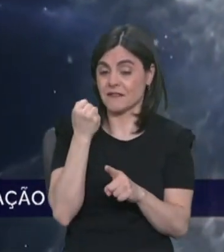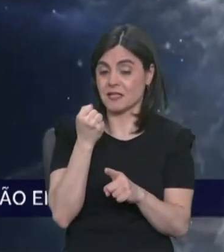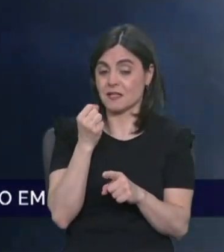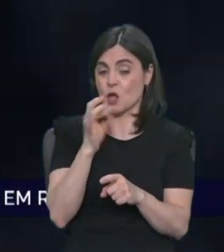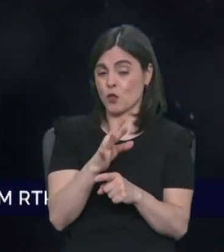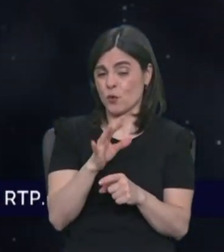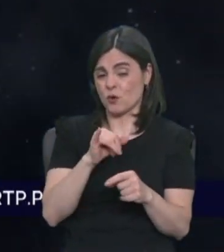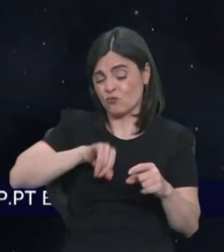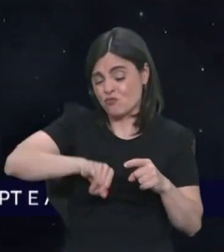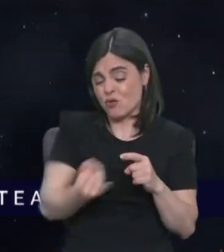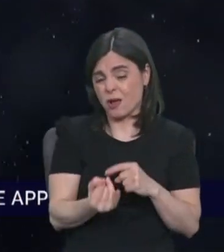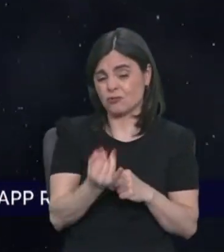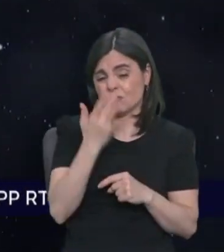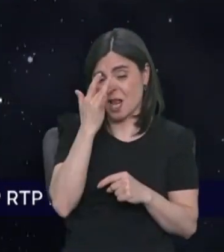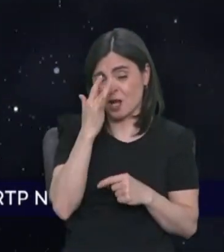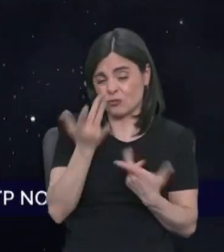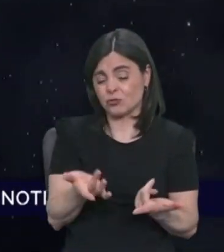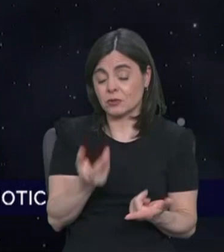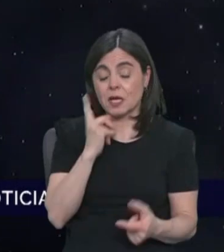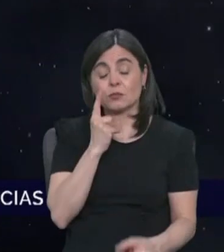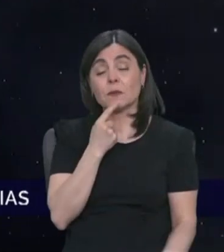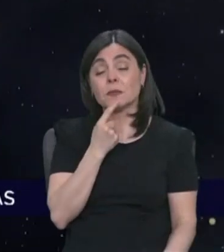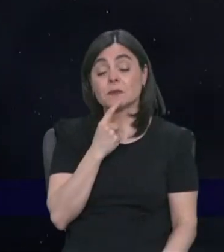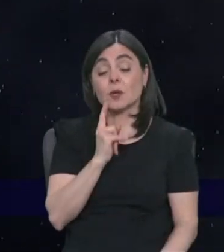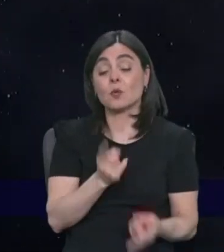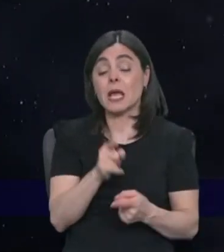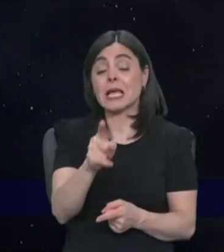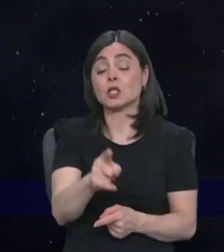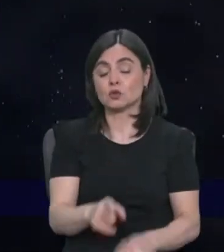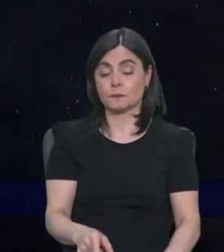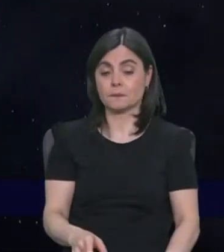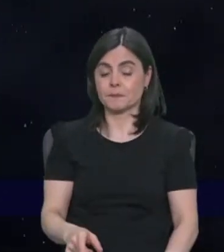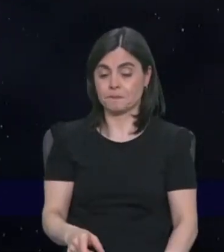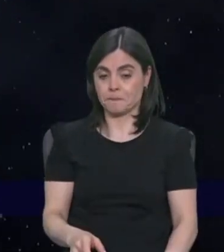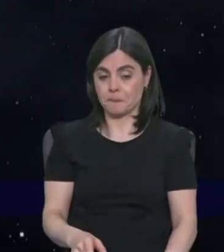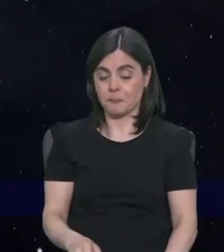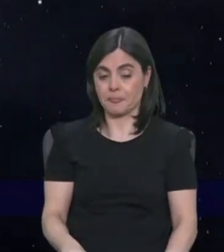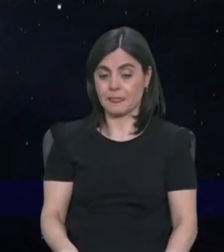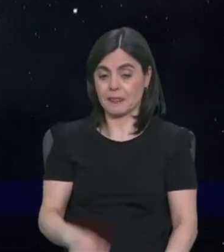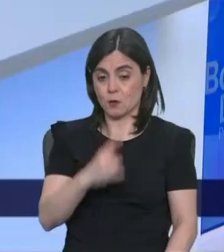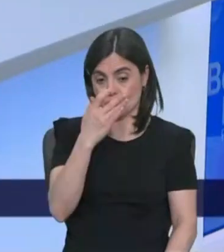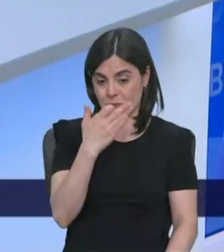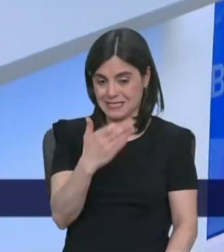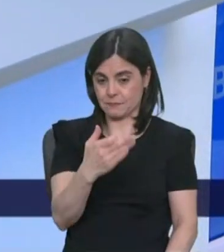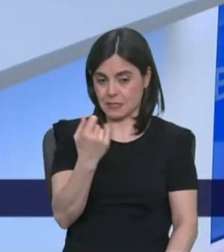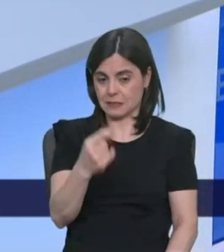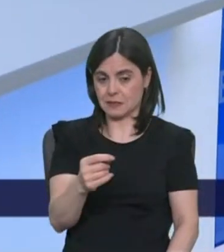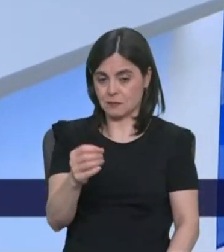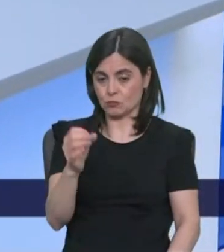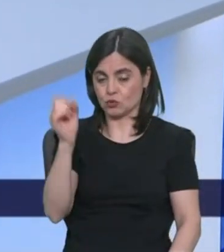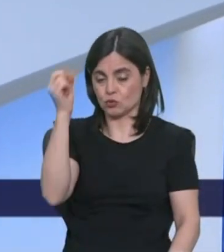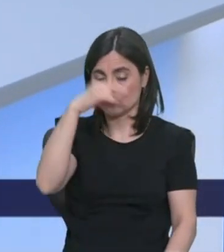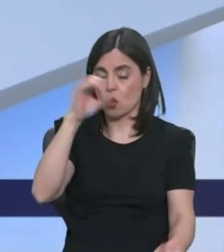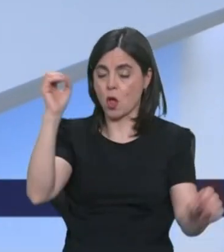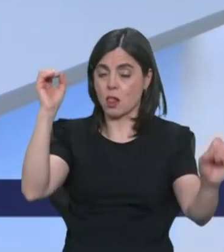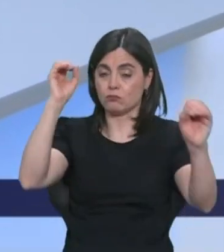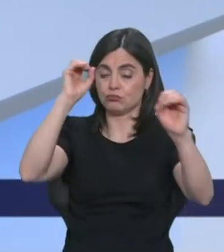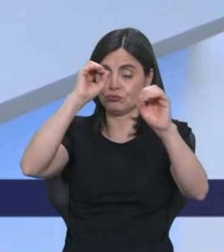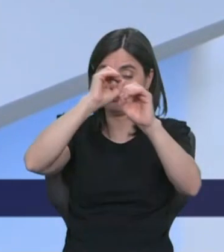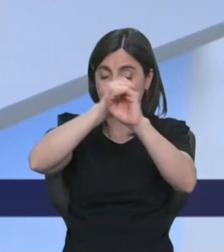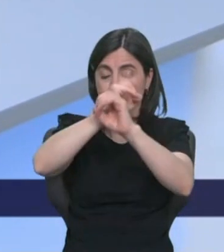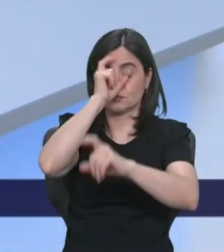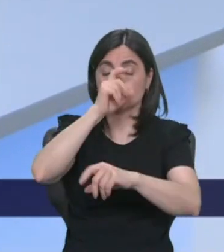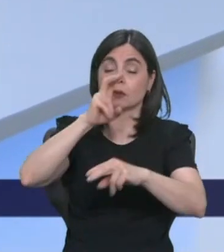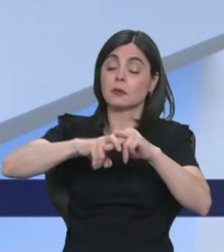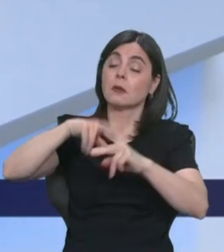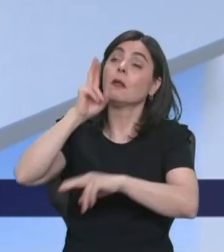próprios buracos negros. Portanto, convém perceber o que são estas magnetares. Ora, numa semana em que houve um eclipse do Sol e vimos muita gente sentada a